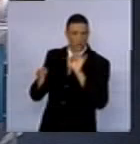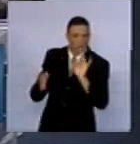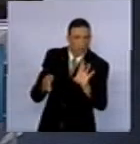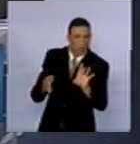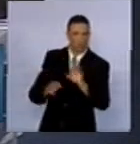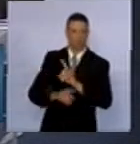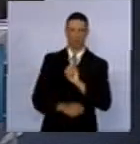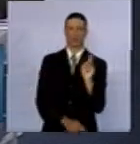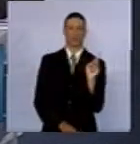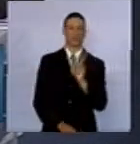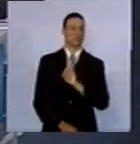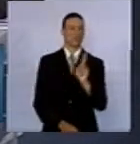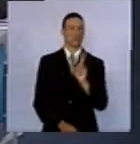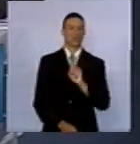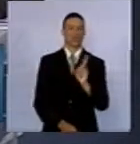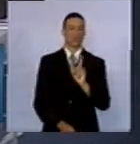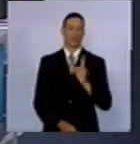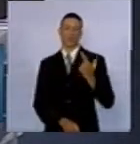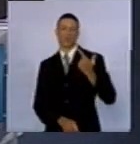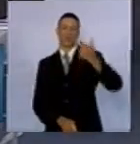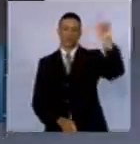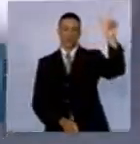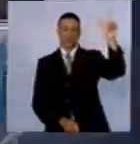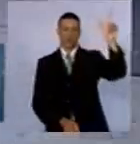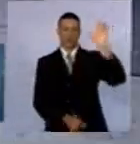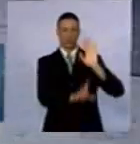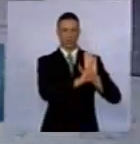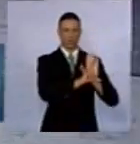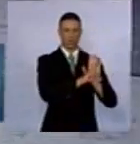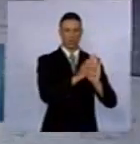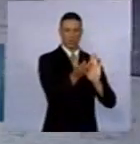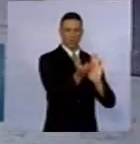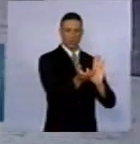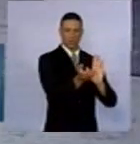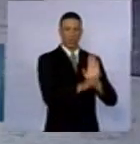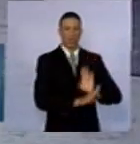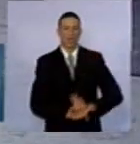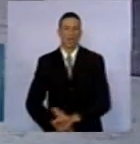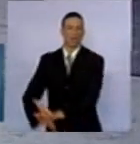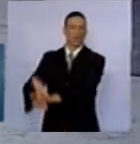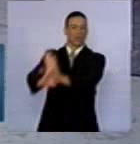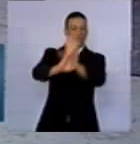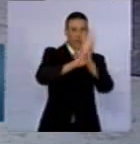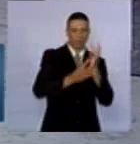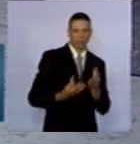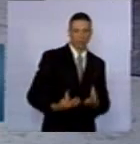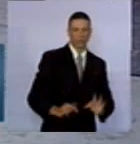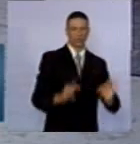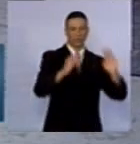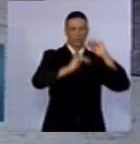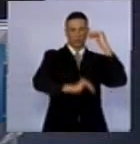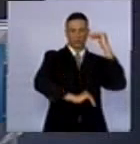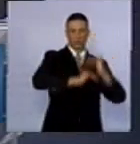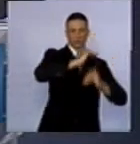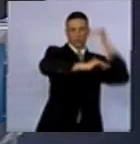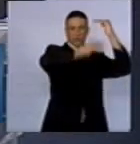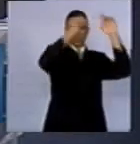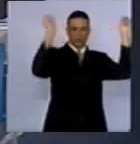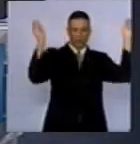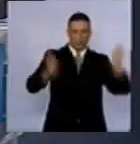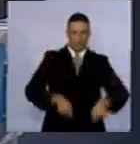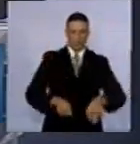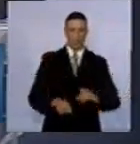processo de convergência nos demonstra isso é essa faz parte da revolução digital que nós vemos enfrentando que o